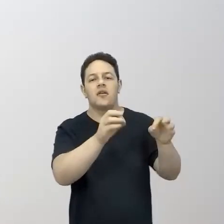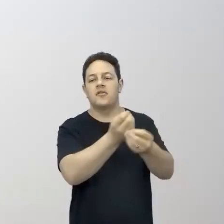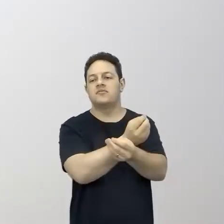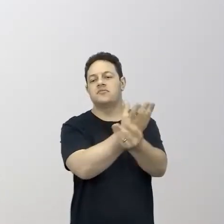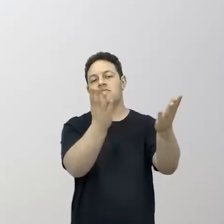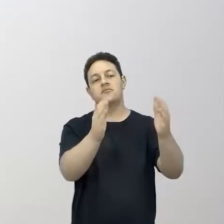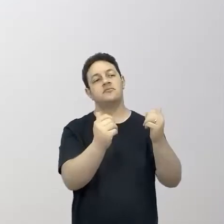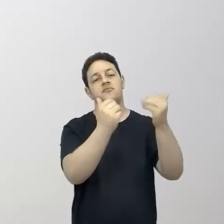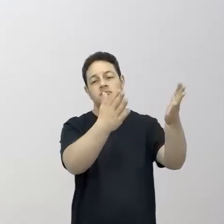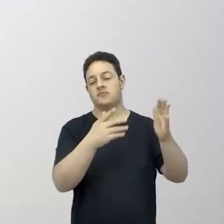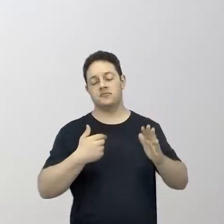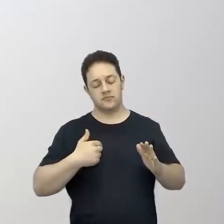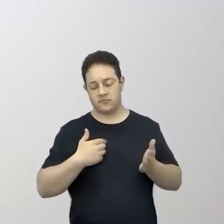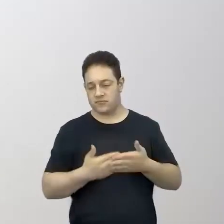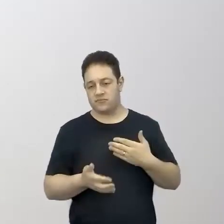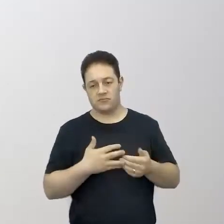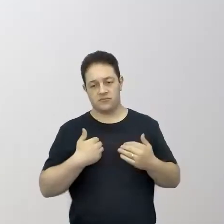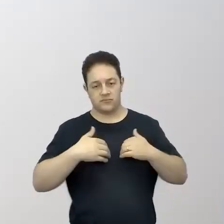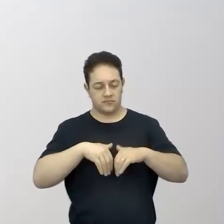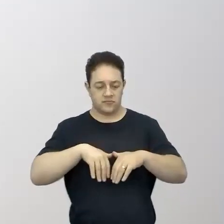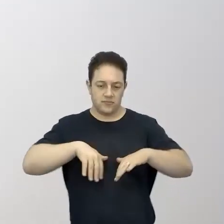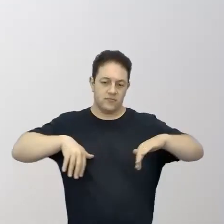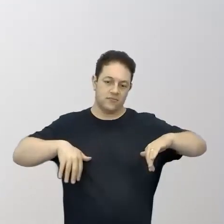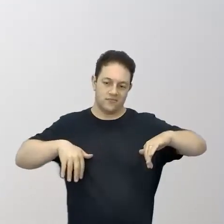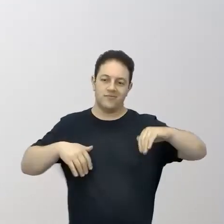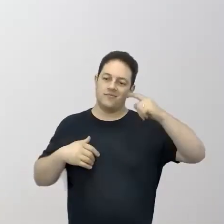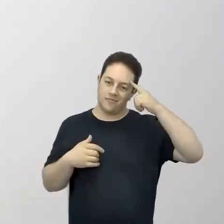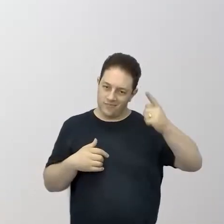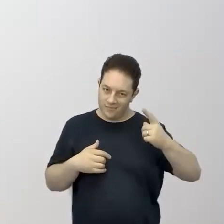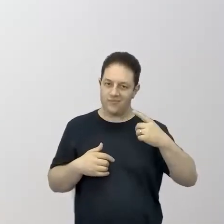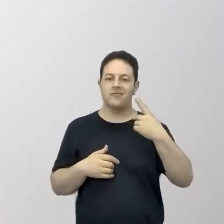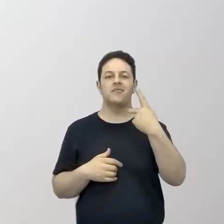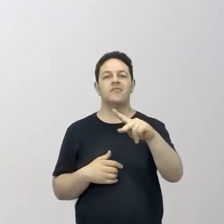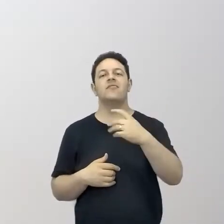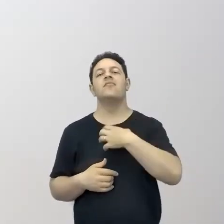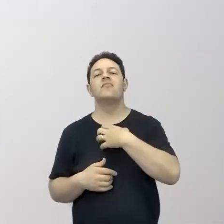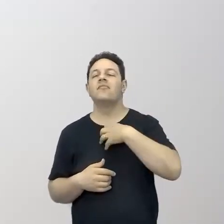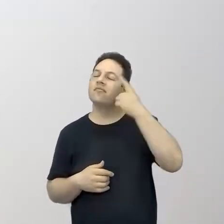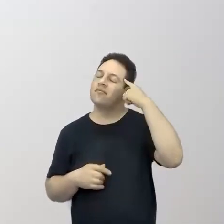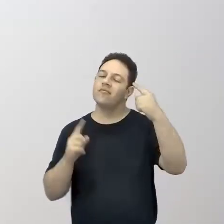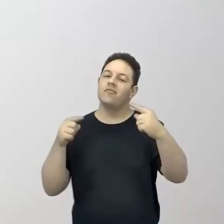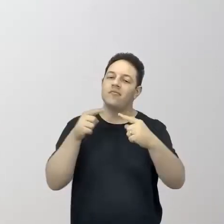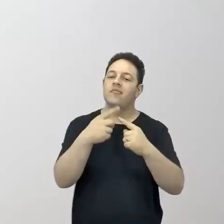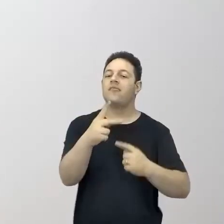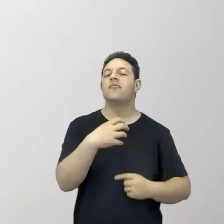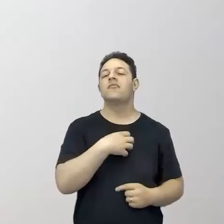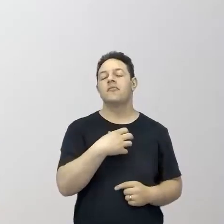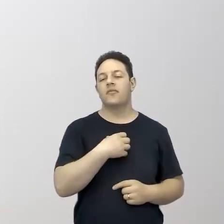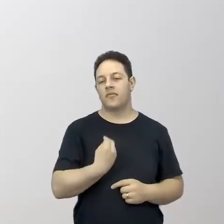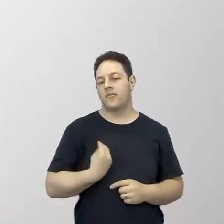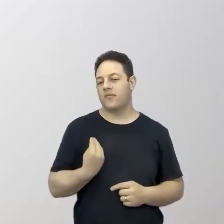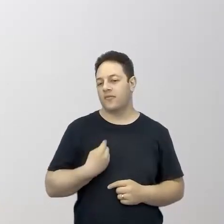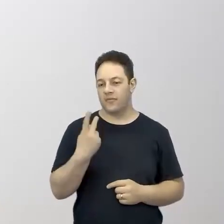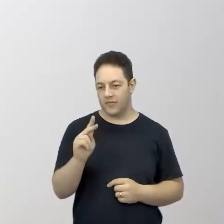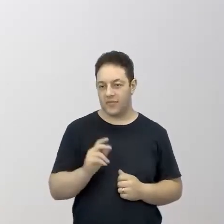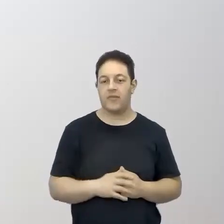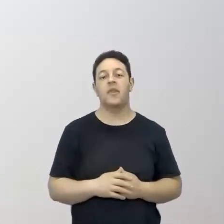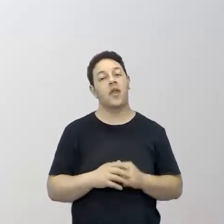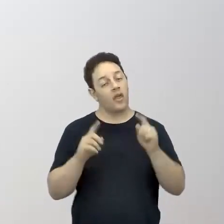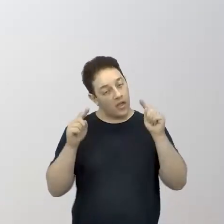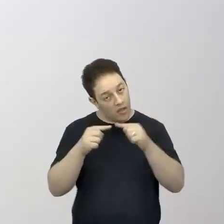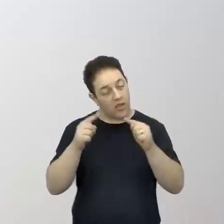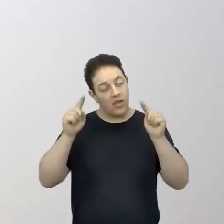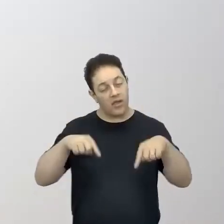é exterior a você e que tem a sua imanência, ou seja, tem o seu sentido, a sua razão de ser. Então, pessoal, é disso que nós